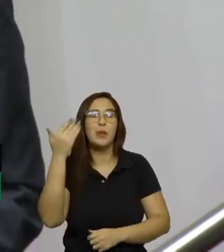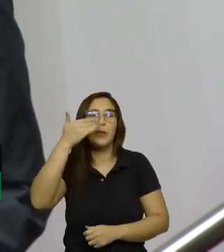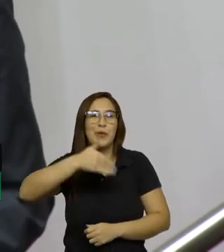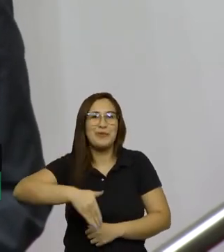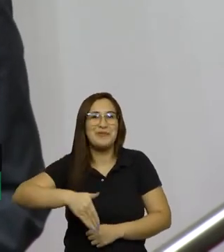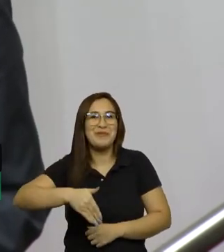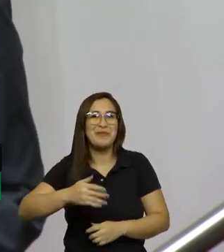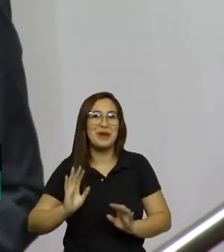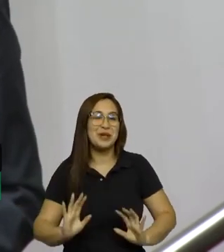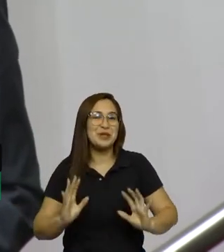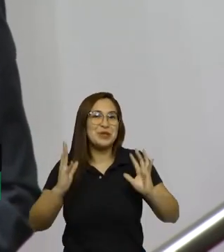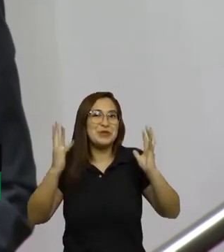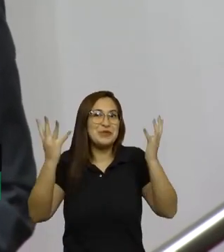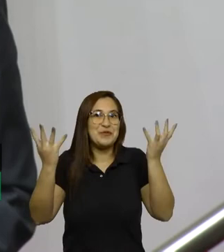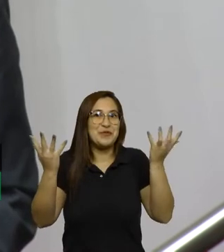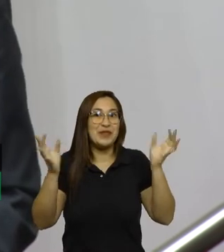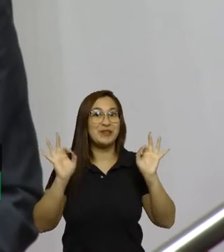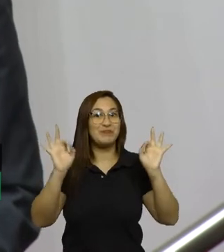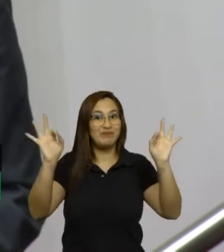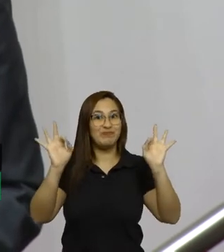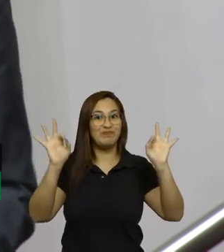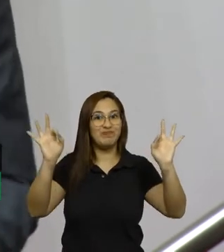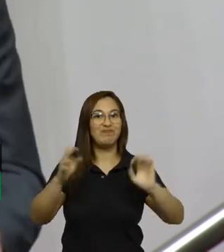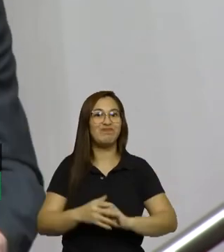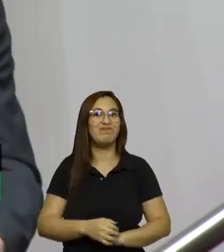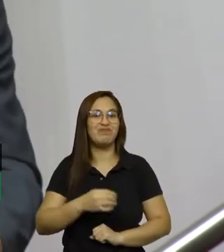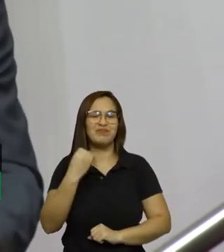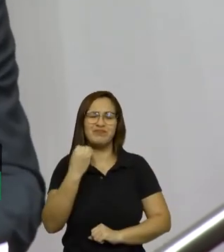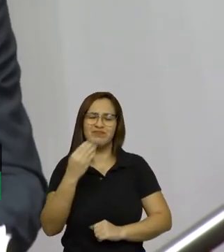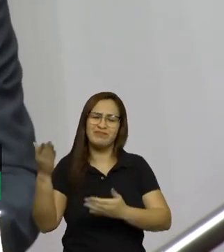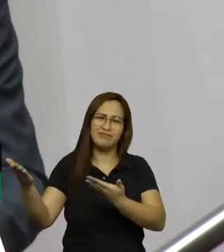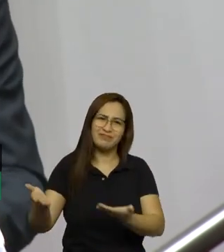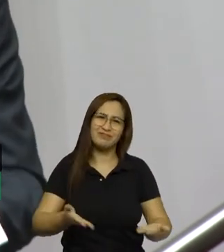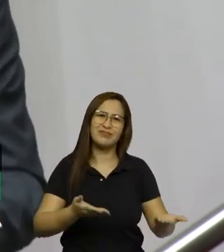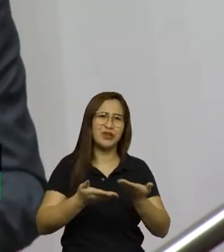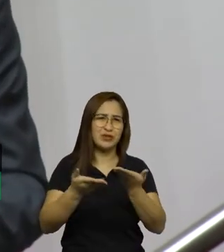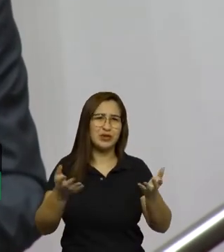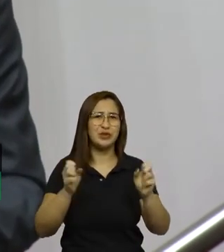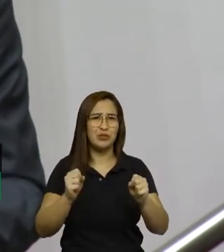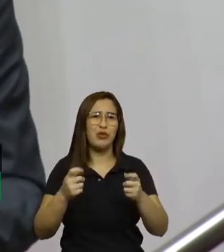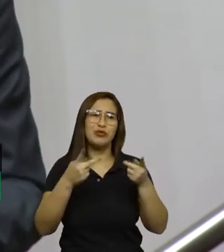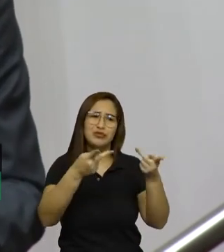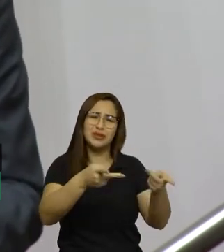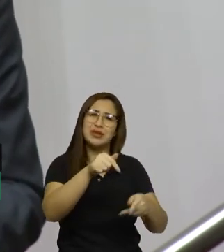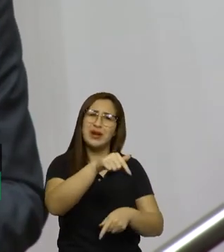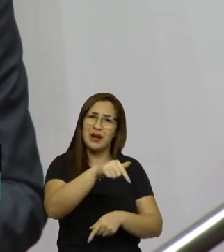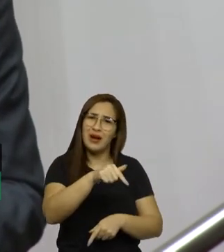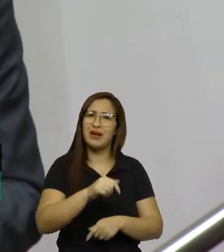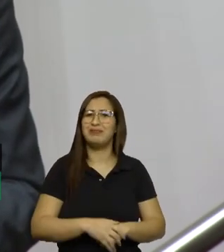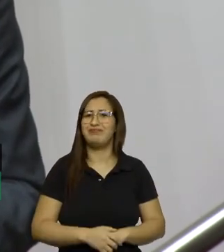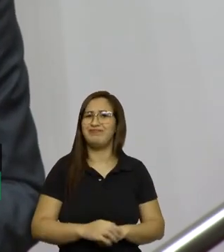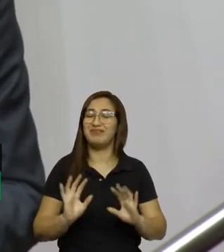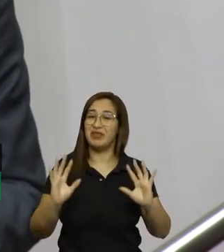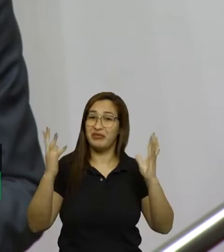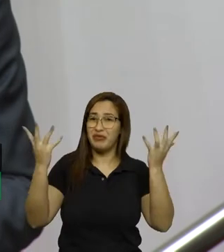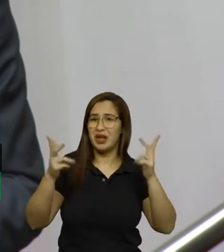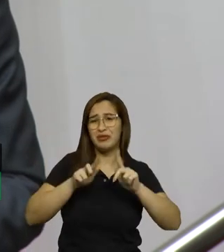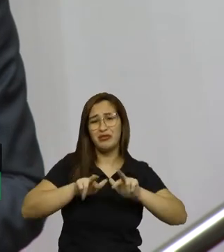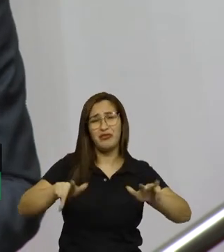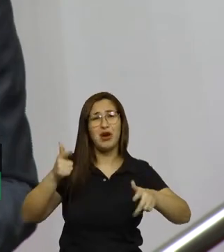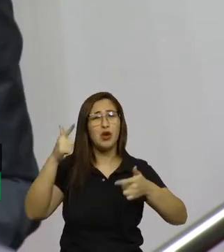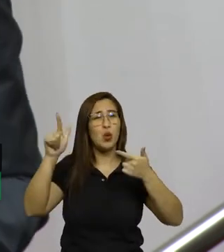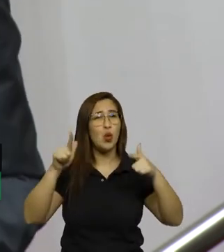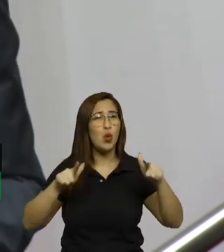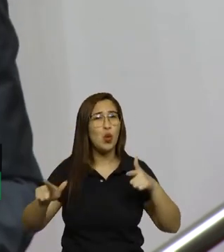festa. Aproveito aqui, então, para convidar para que prestigiem esse grande evento, além de outros tantos que estão